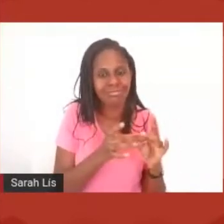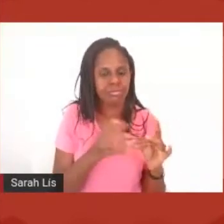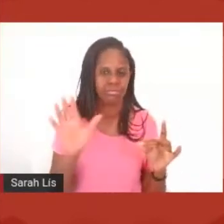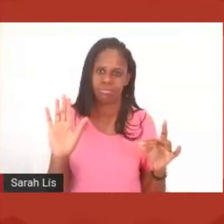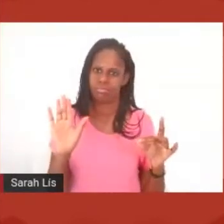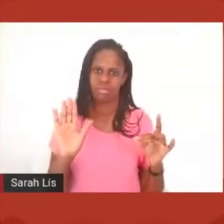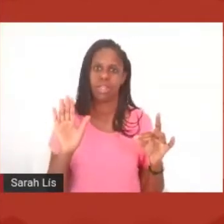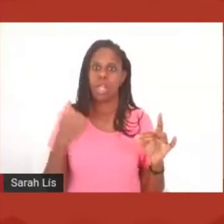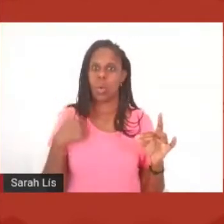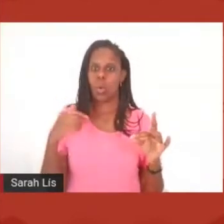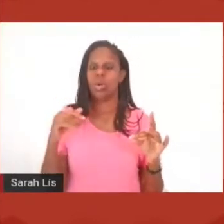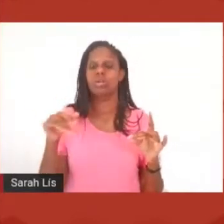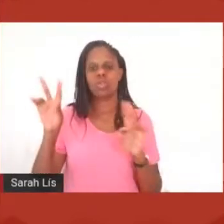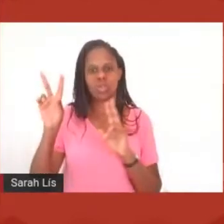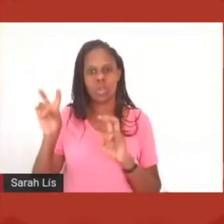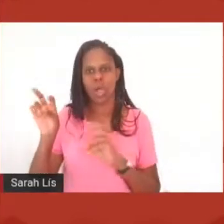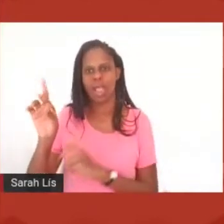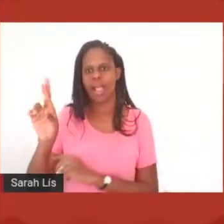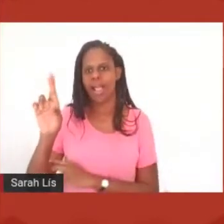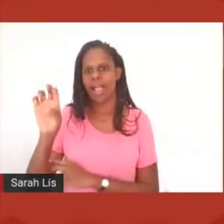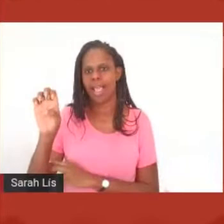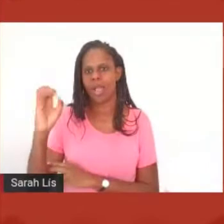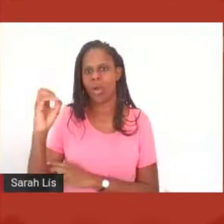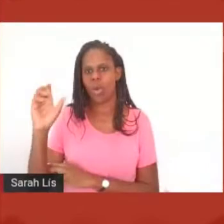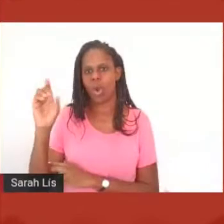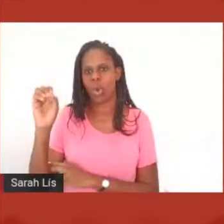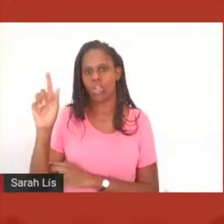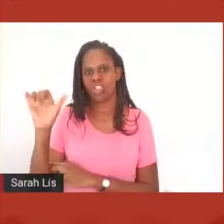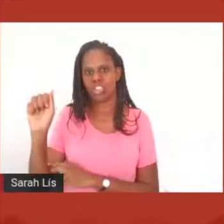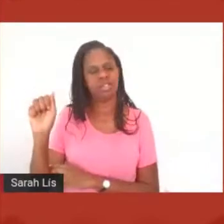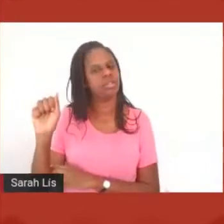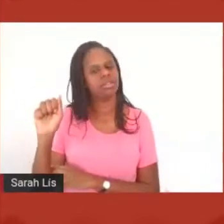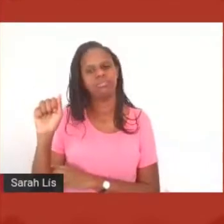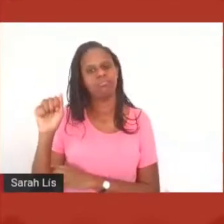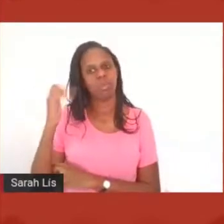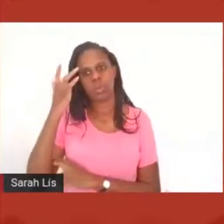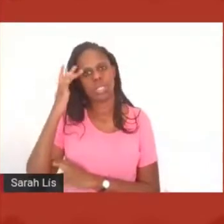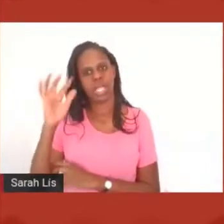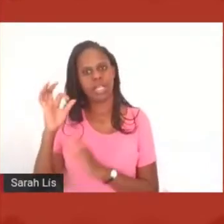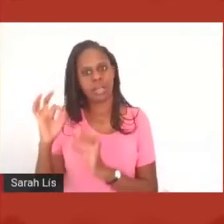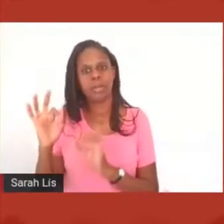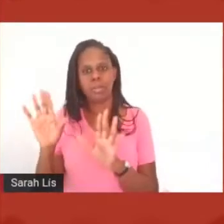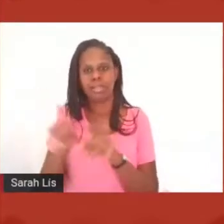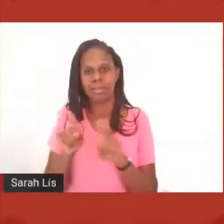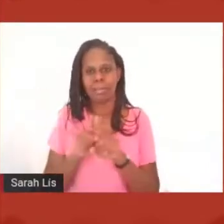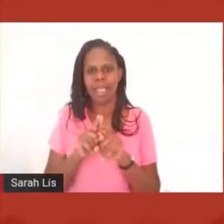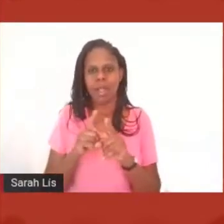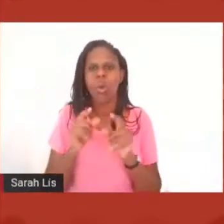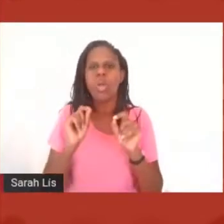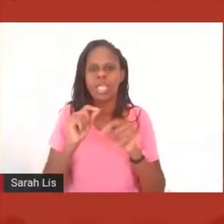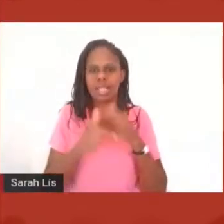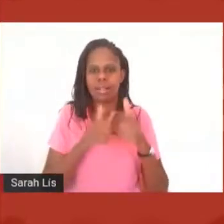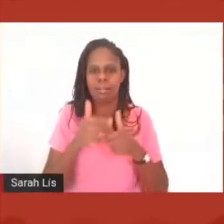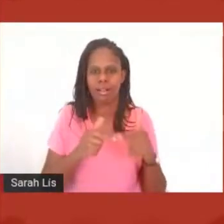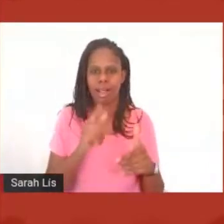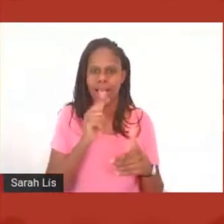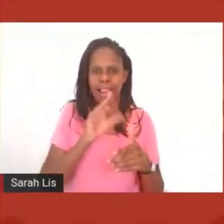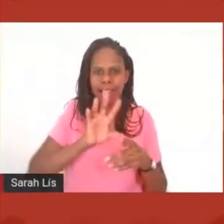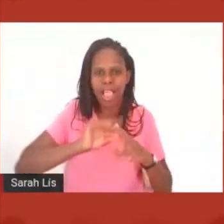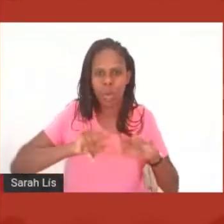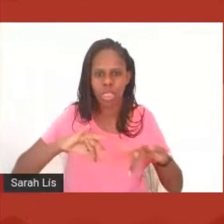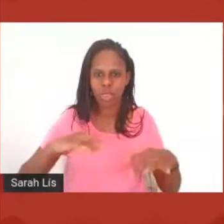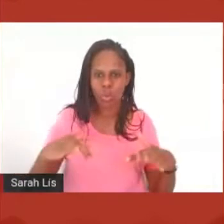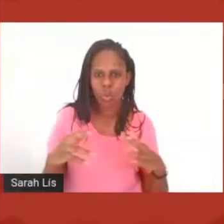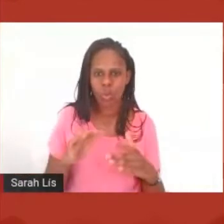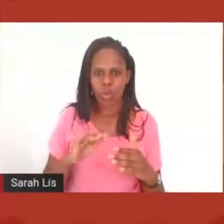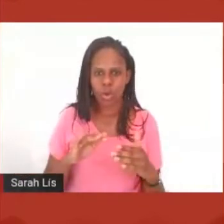mas está ligado ao tipo de fluido que a gente está trabalhando e à viscosidade. Então, por isso que eu pensei que